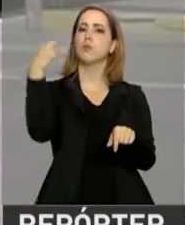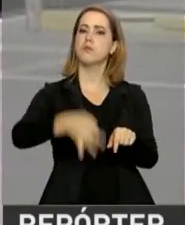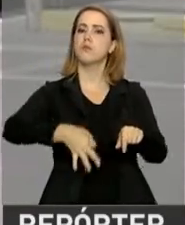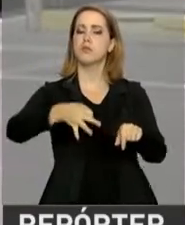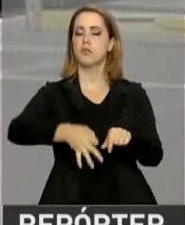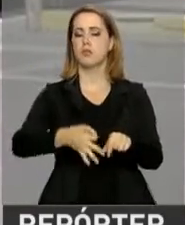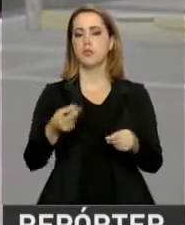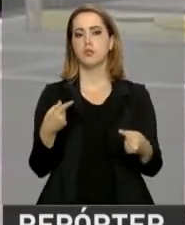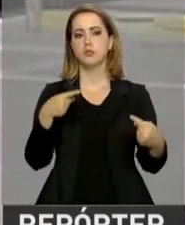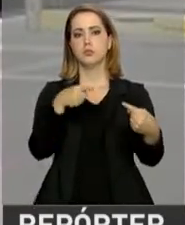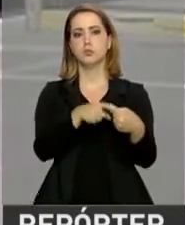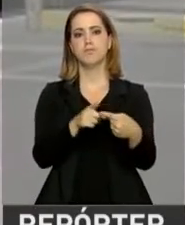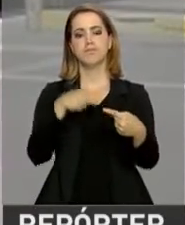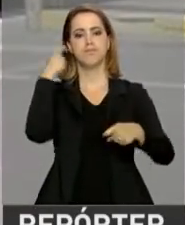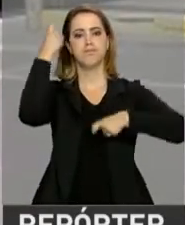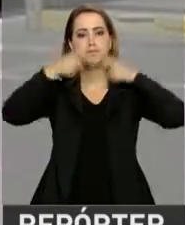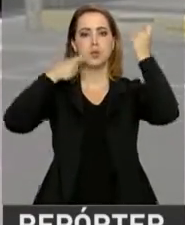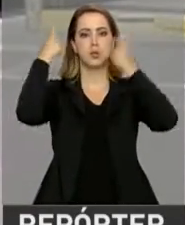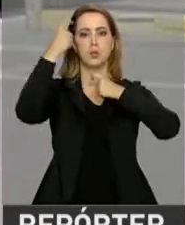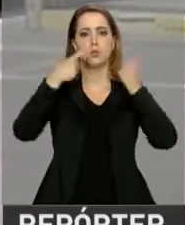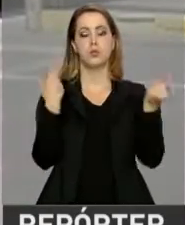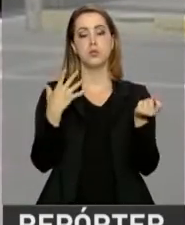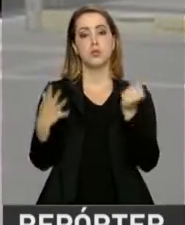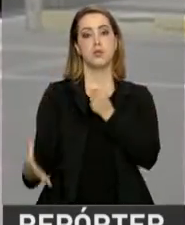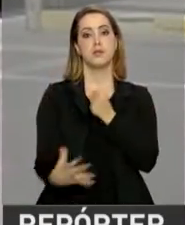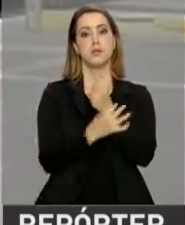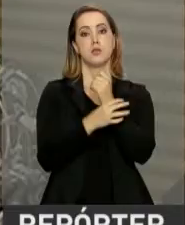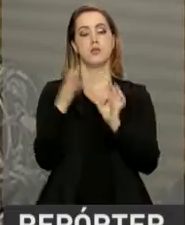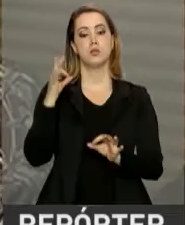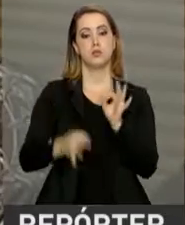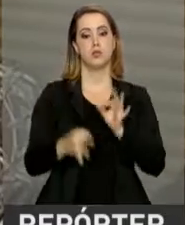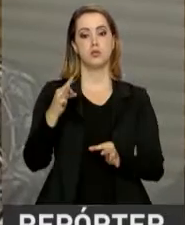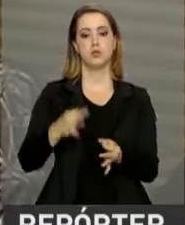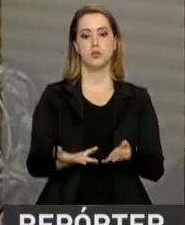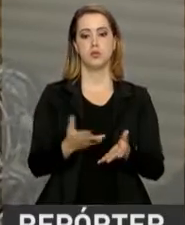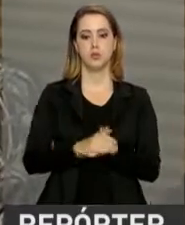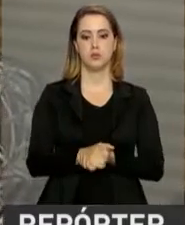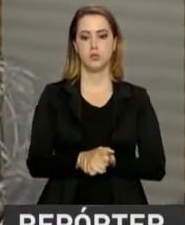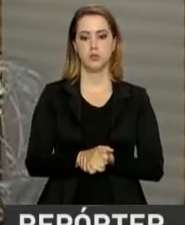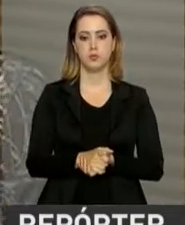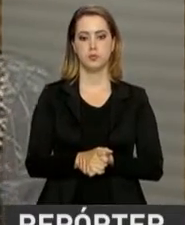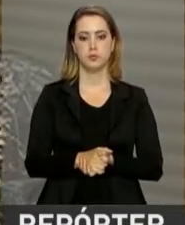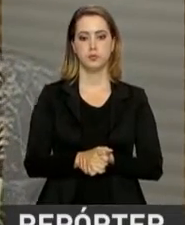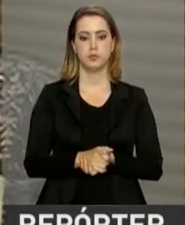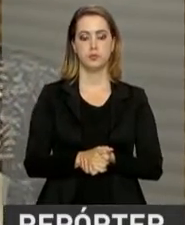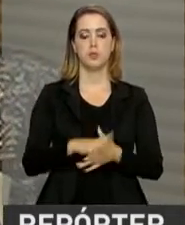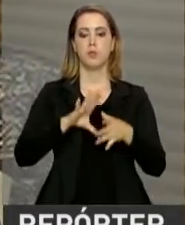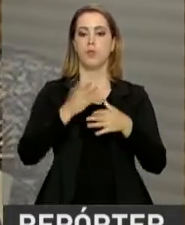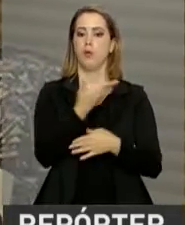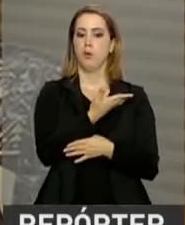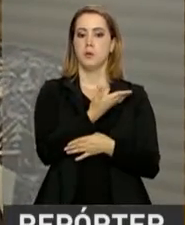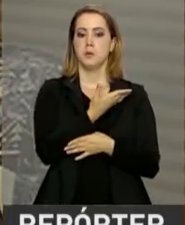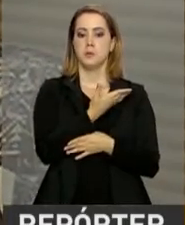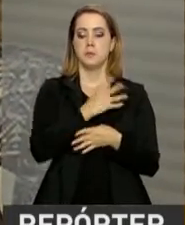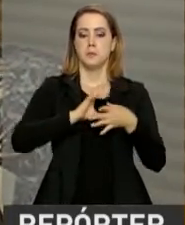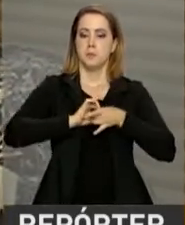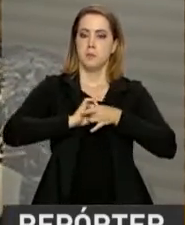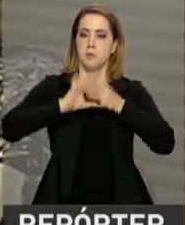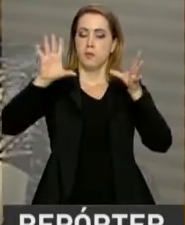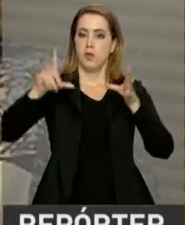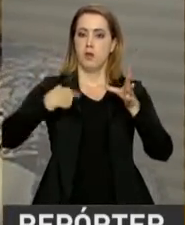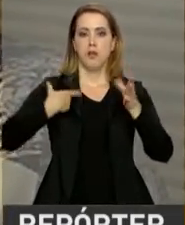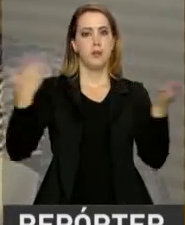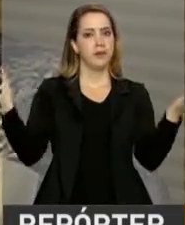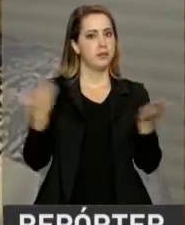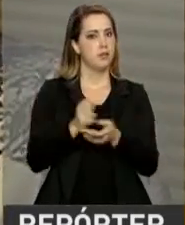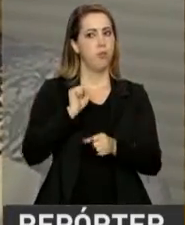preocupações dos empresários a segurança jurídica o licenciamento é fundamental está enterrando está atrasando